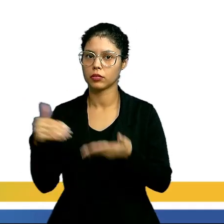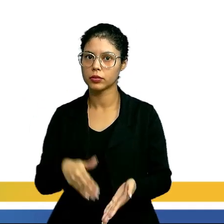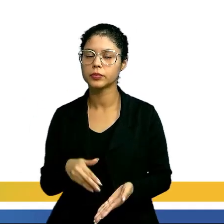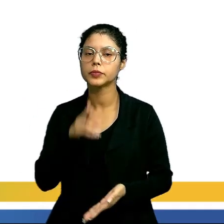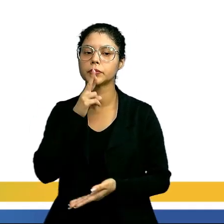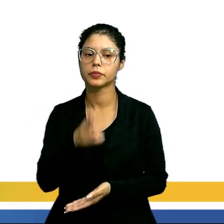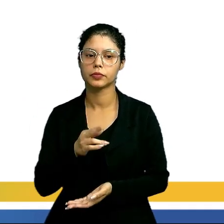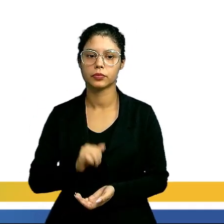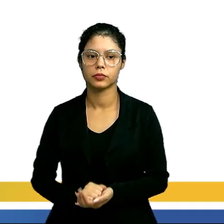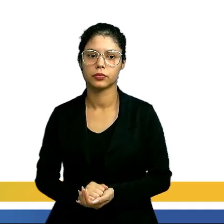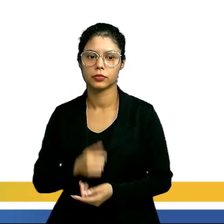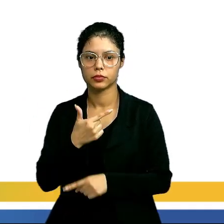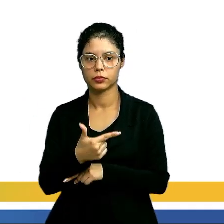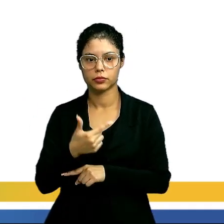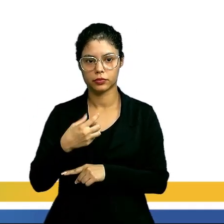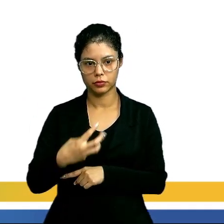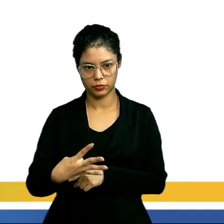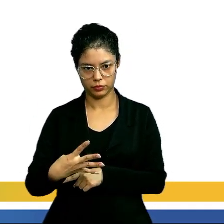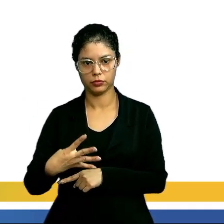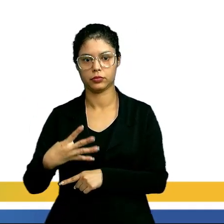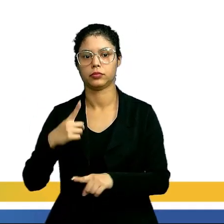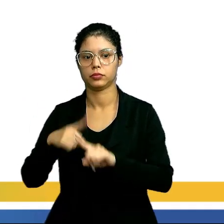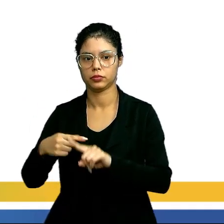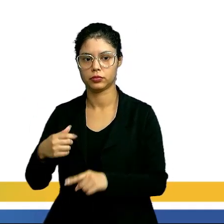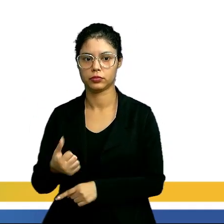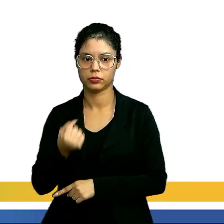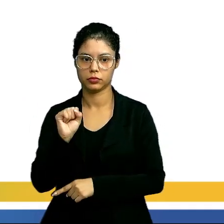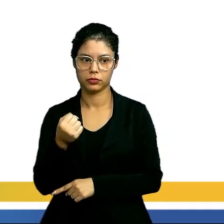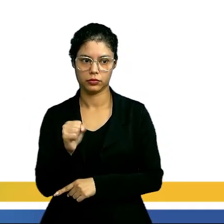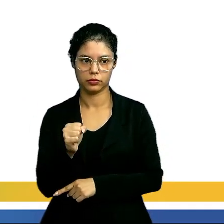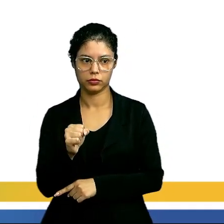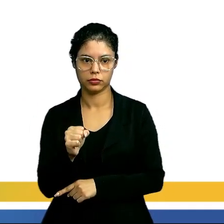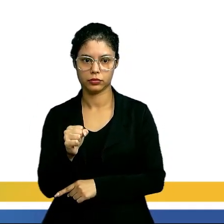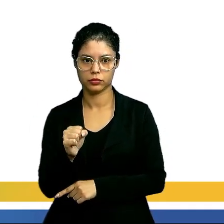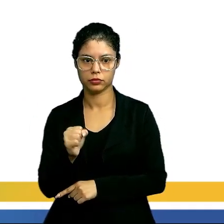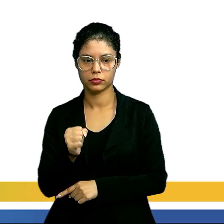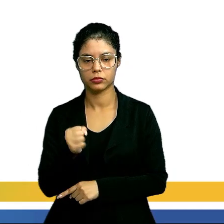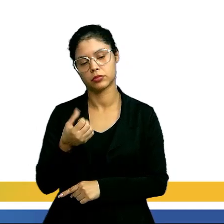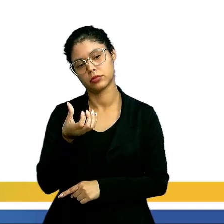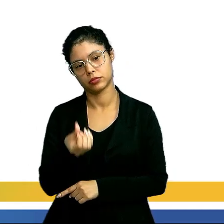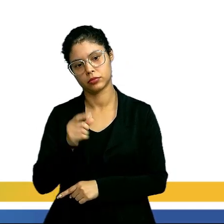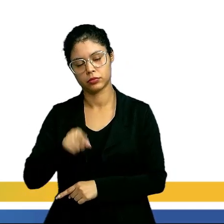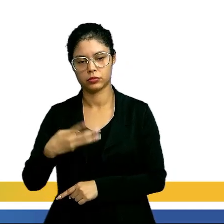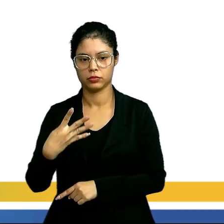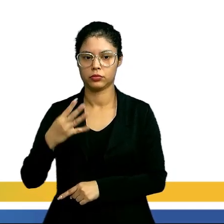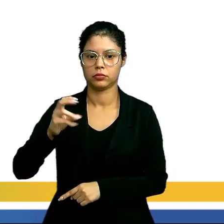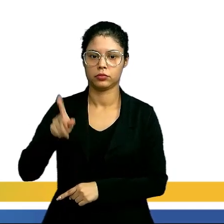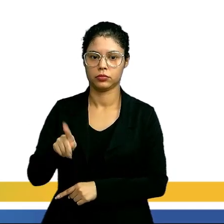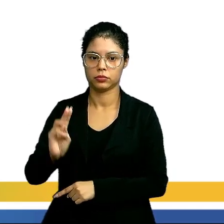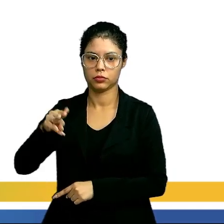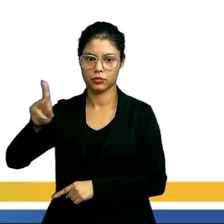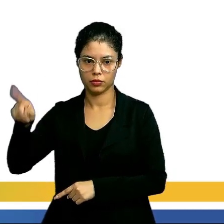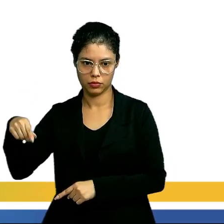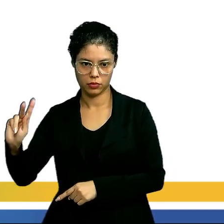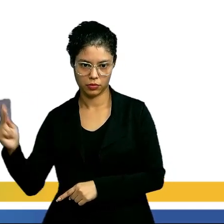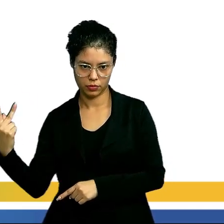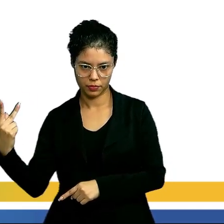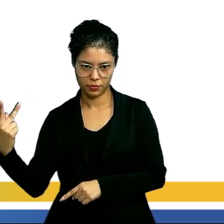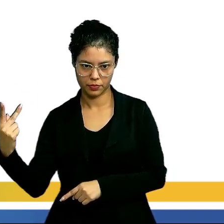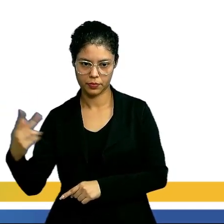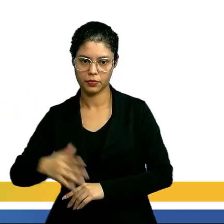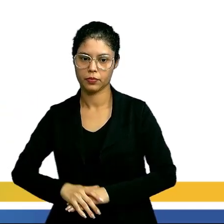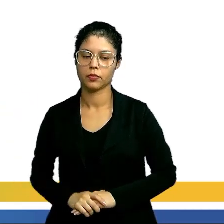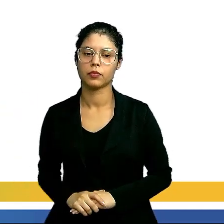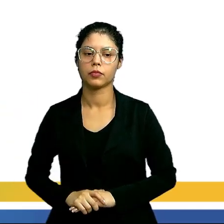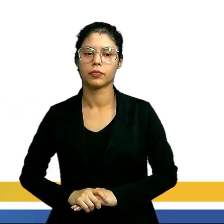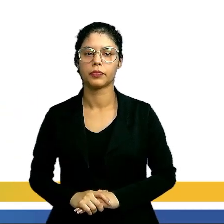a esse resultado, 24 vezes 3,6, chegaremos aqui a um resultado de uma velocidade de